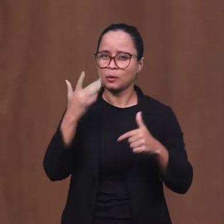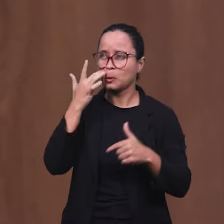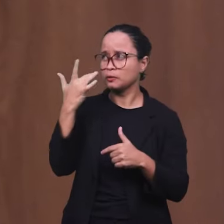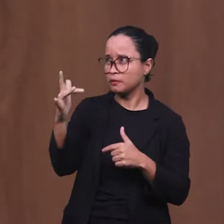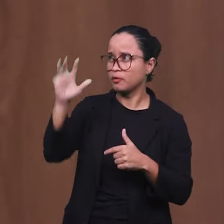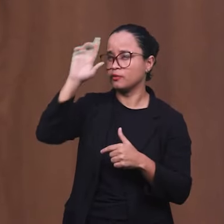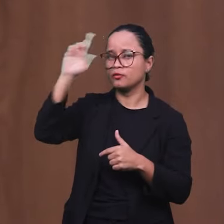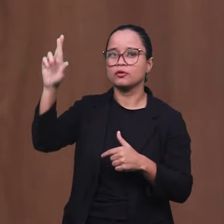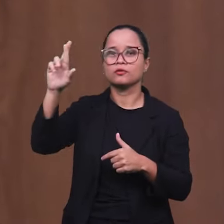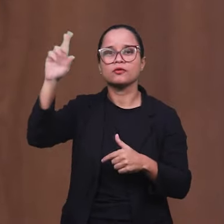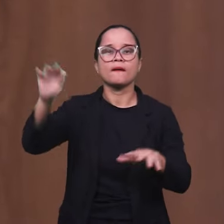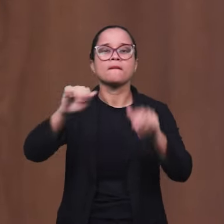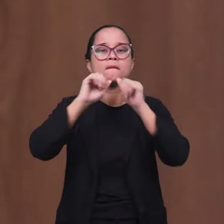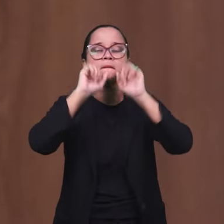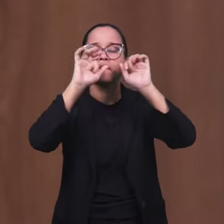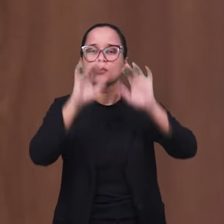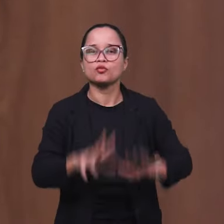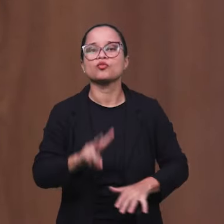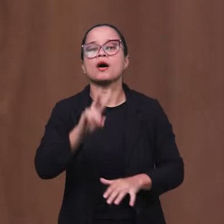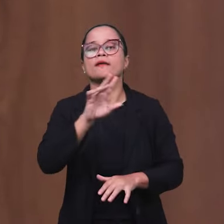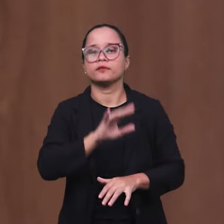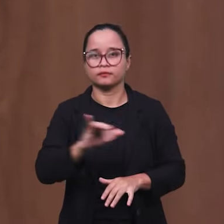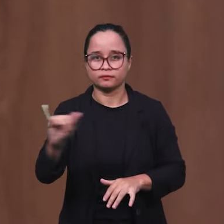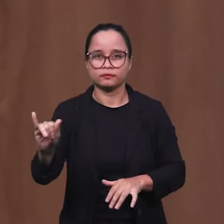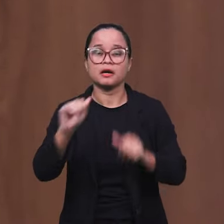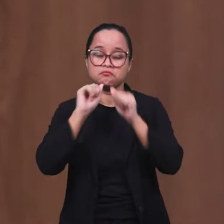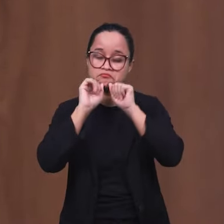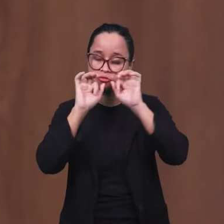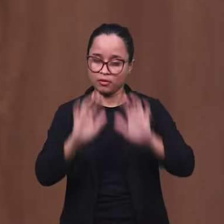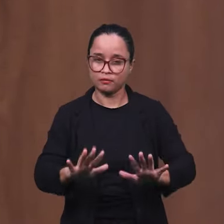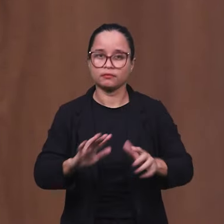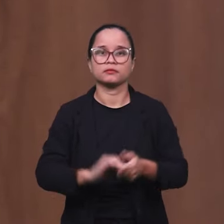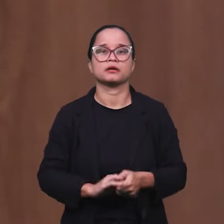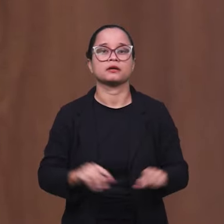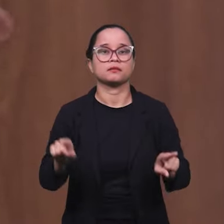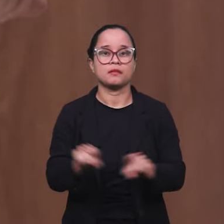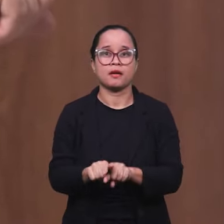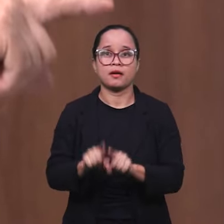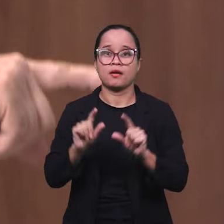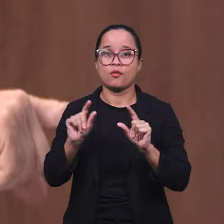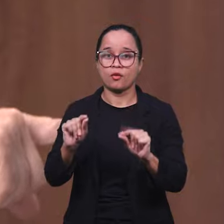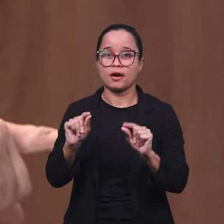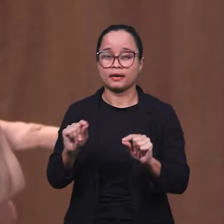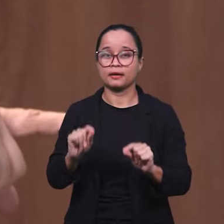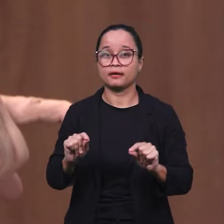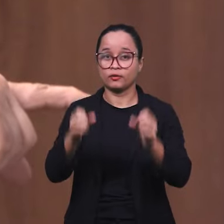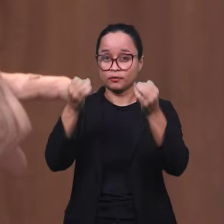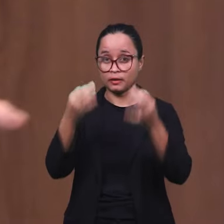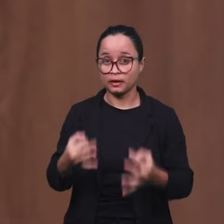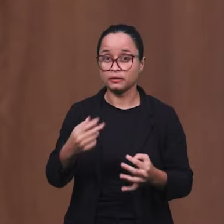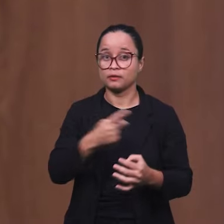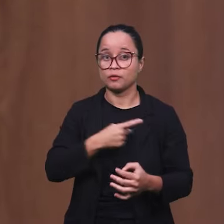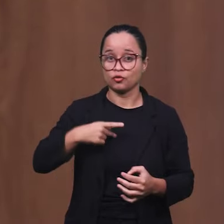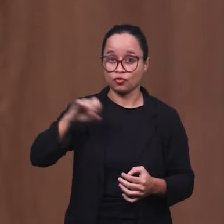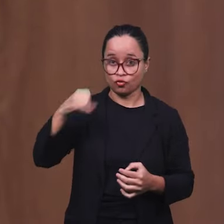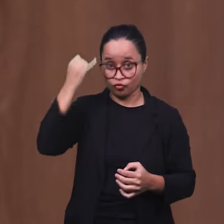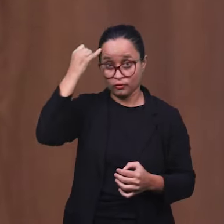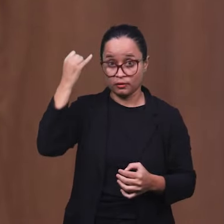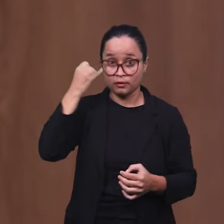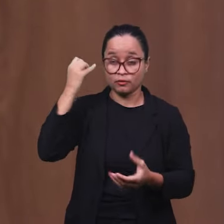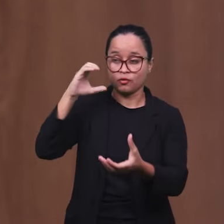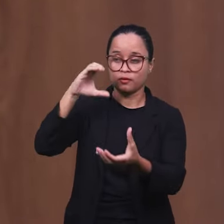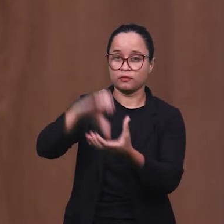trabalho por temor ao Senhor, o Senhor vai te honrar e o Senhor vai te abençoar. Na questão do casamento, citada